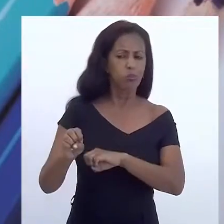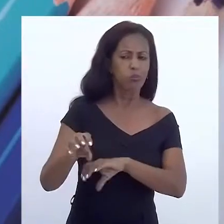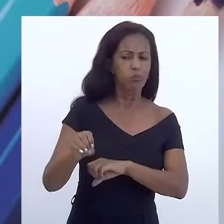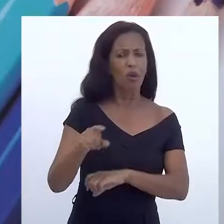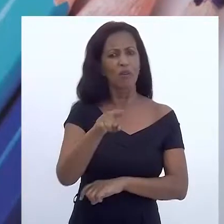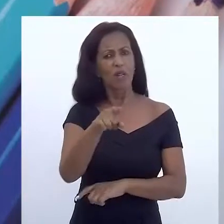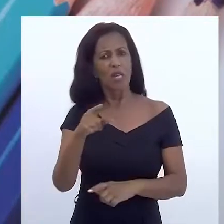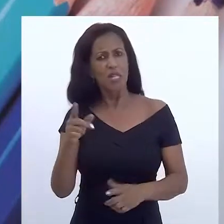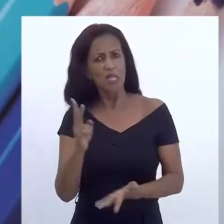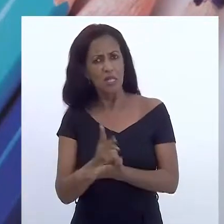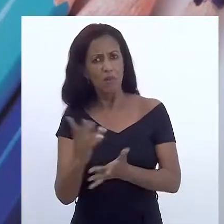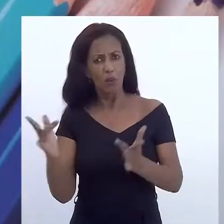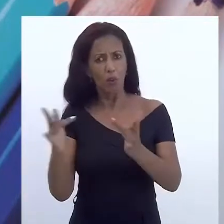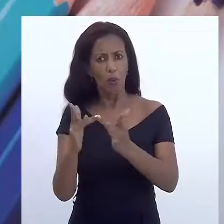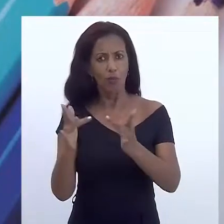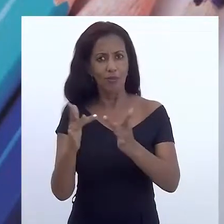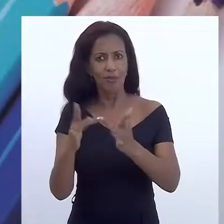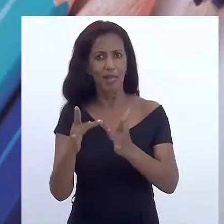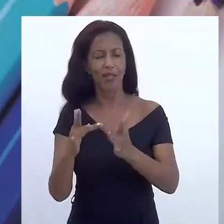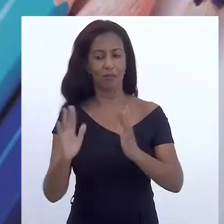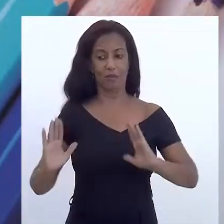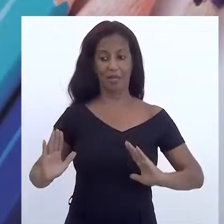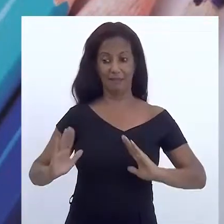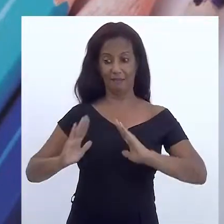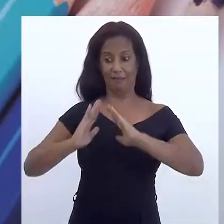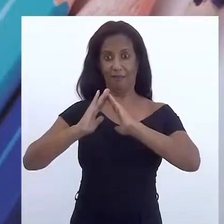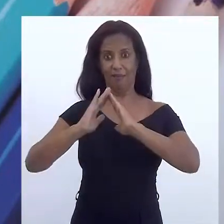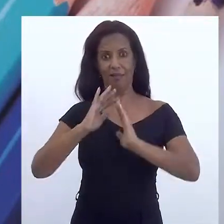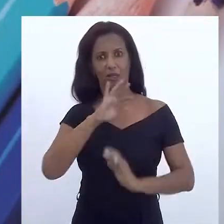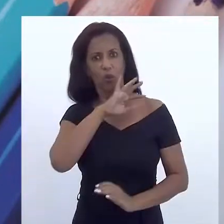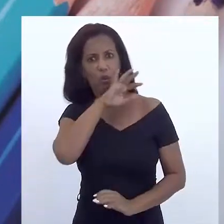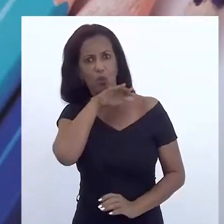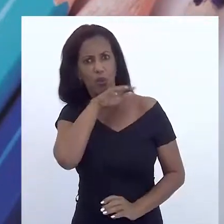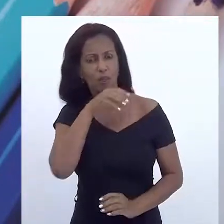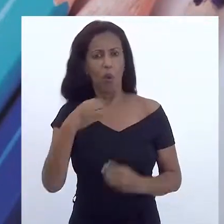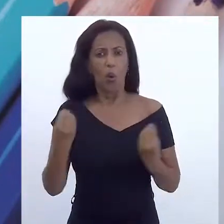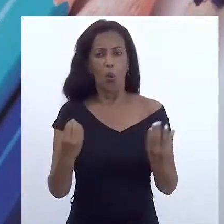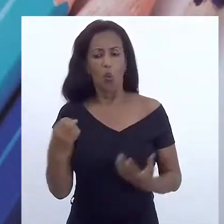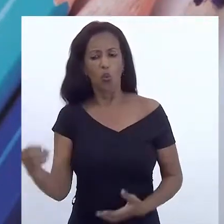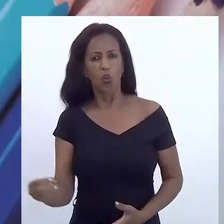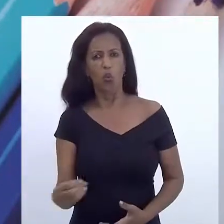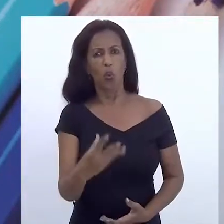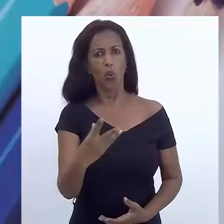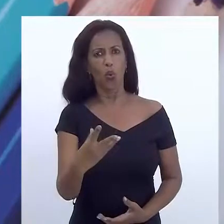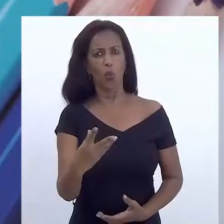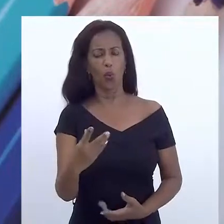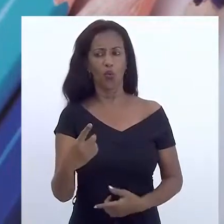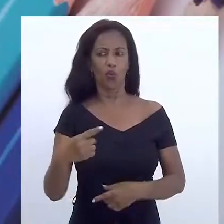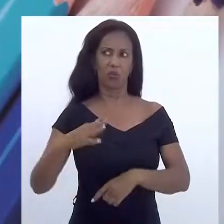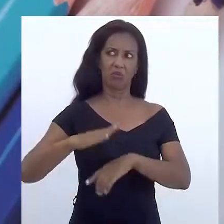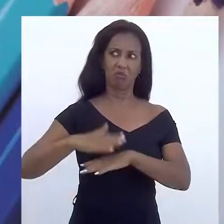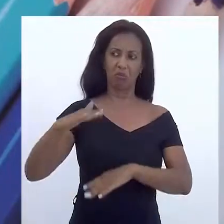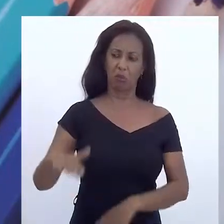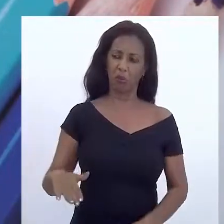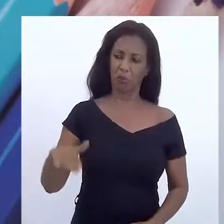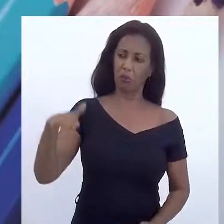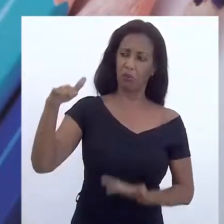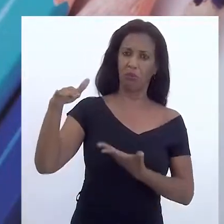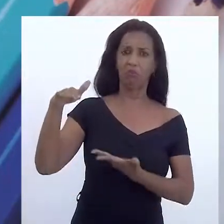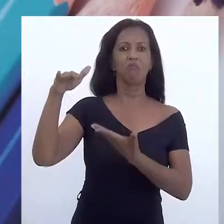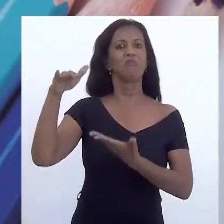teve contato com animais em casa? Ou isso foi uma novidade para você depois de mais velho, quando